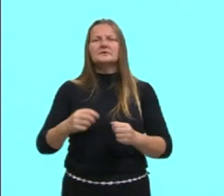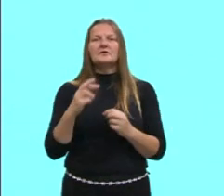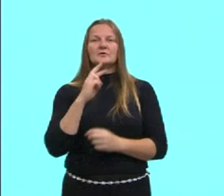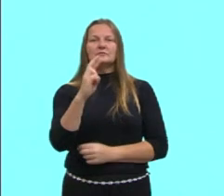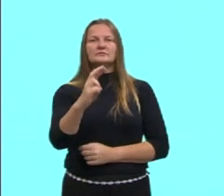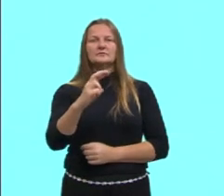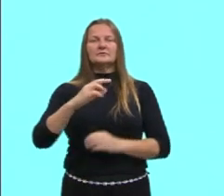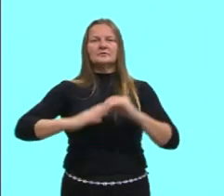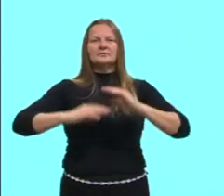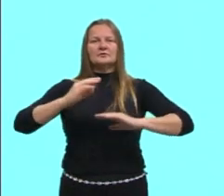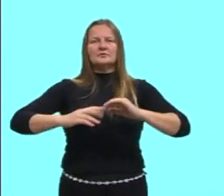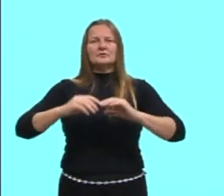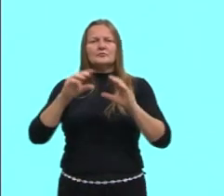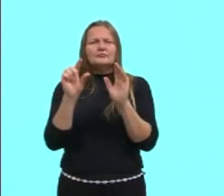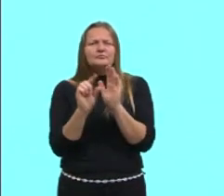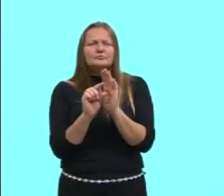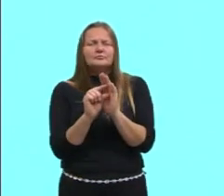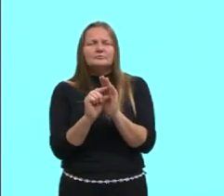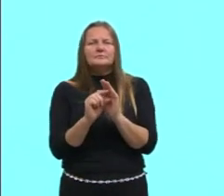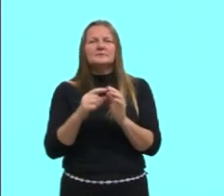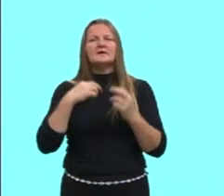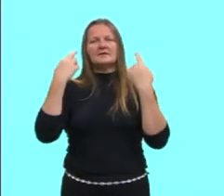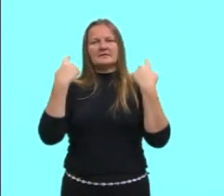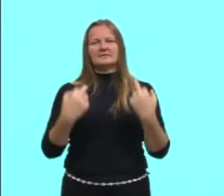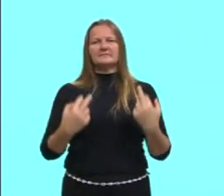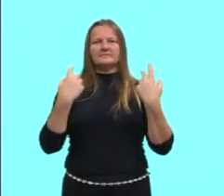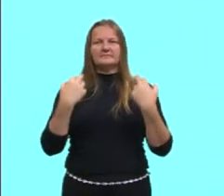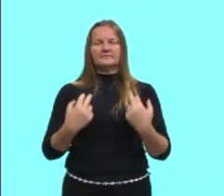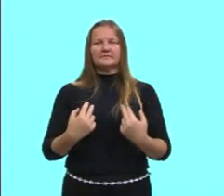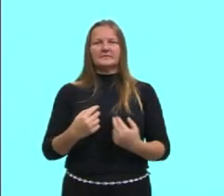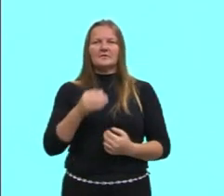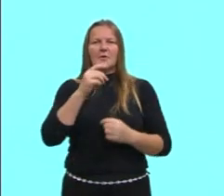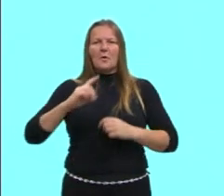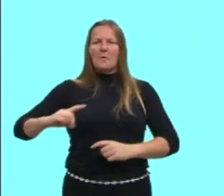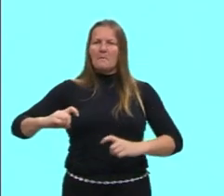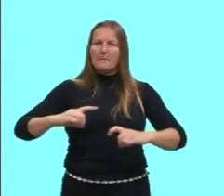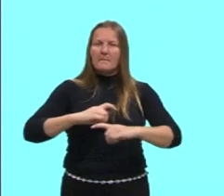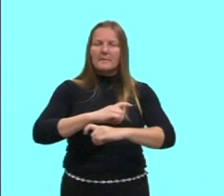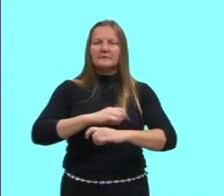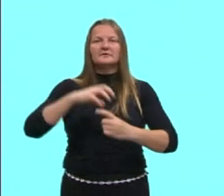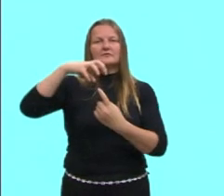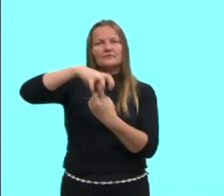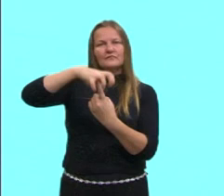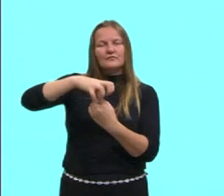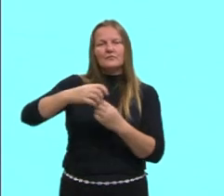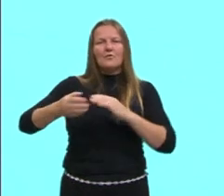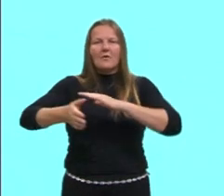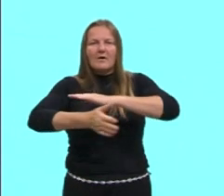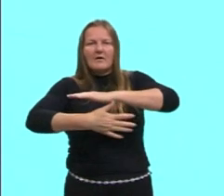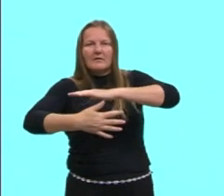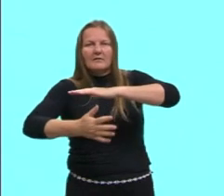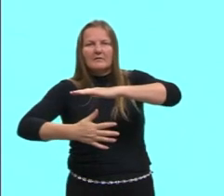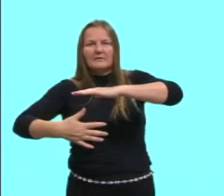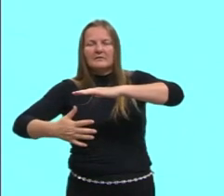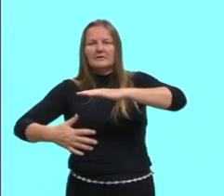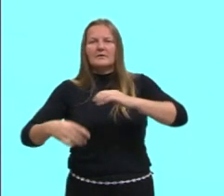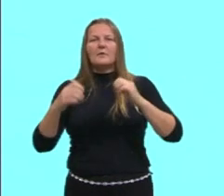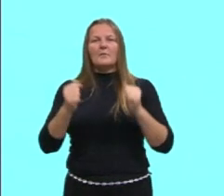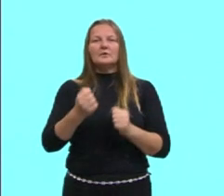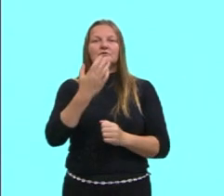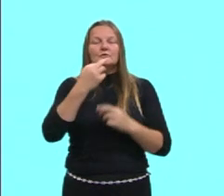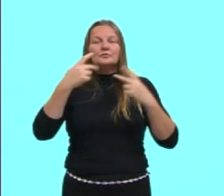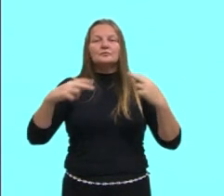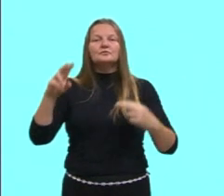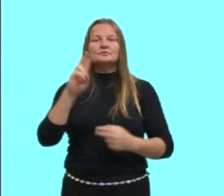da ação de microrganismos de ocorrência natural como bactérias fungos e algas podendo ser consumidos